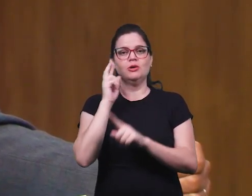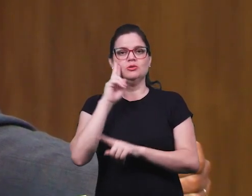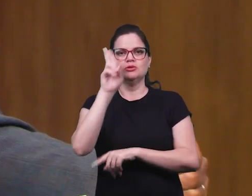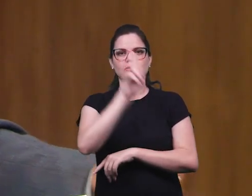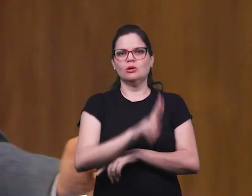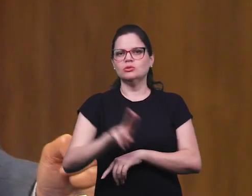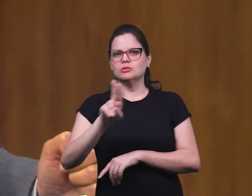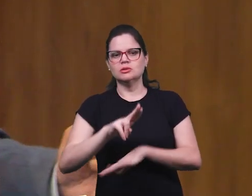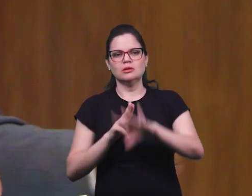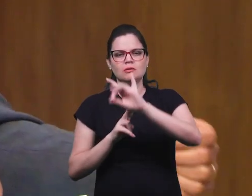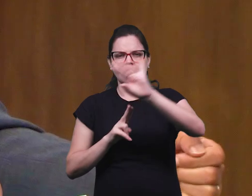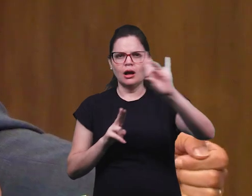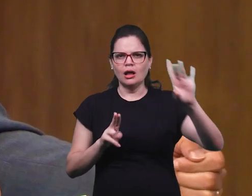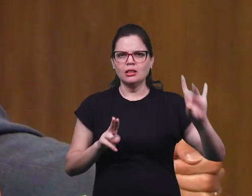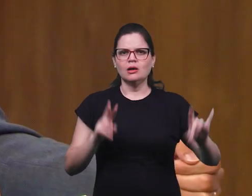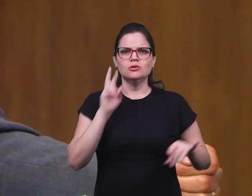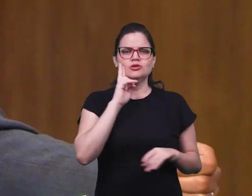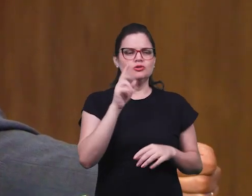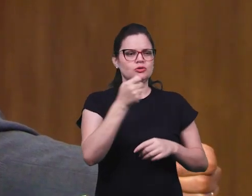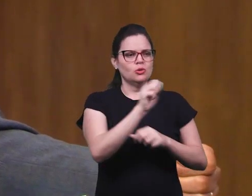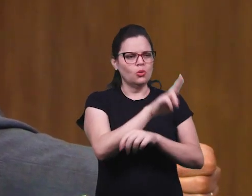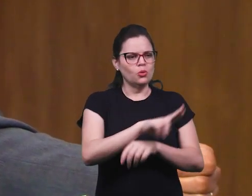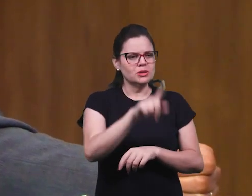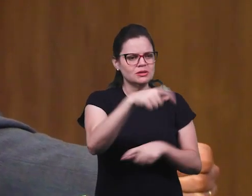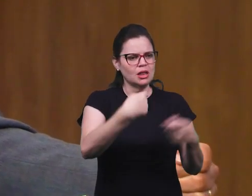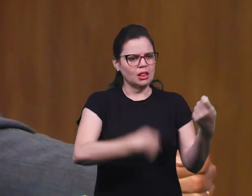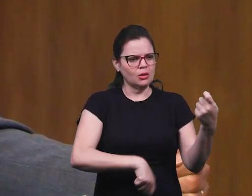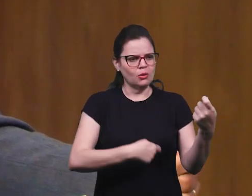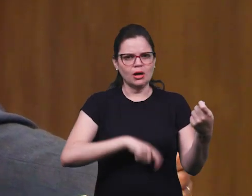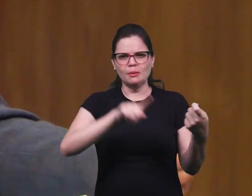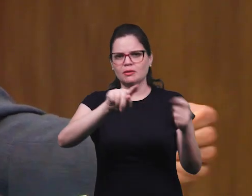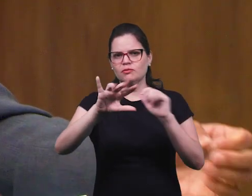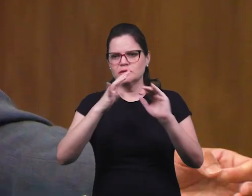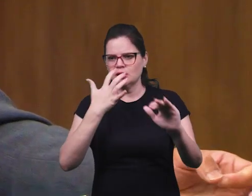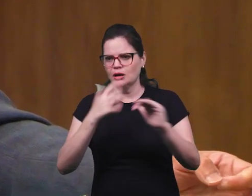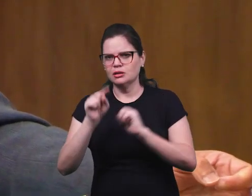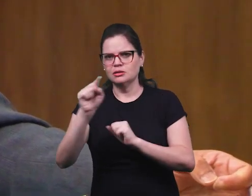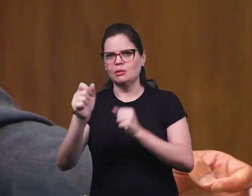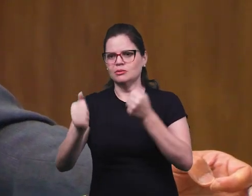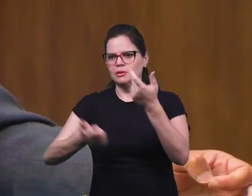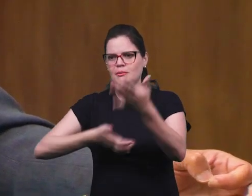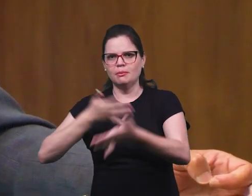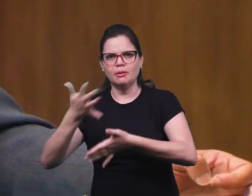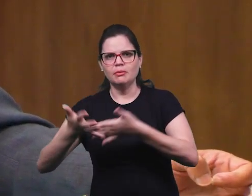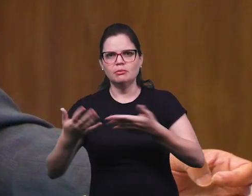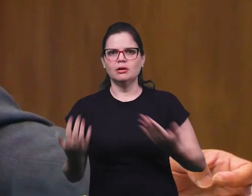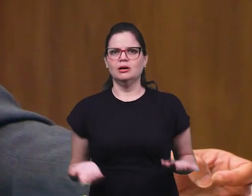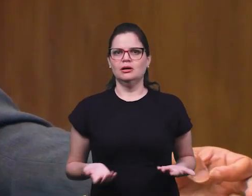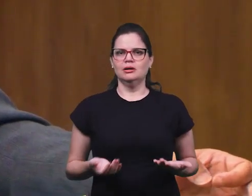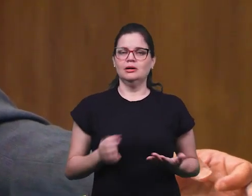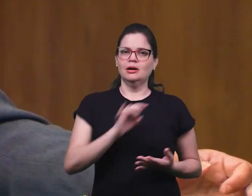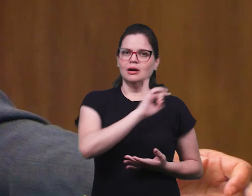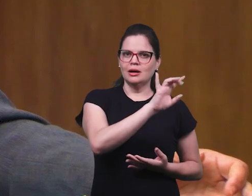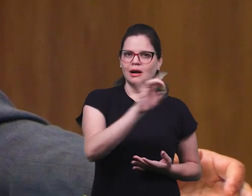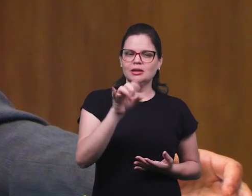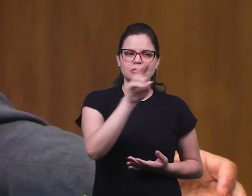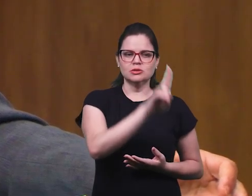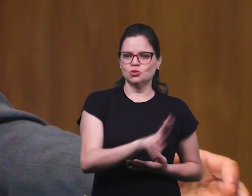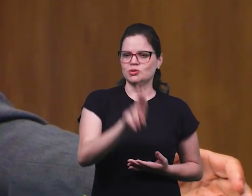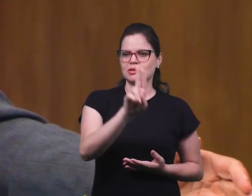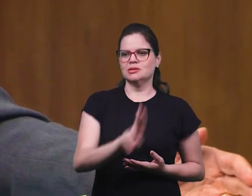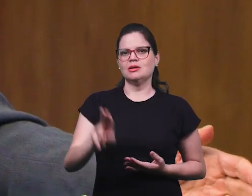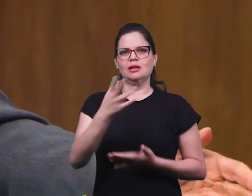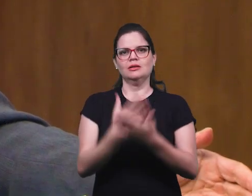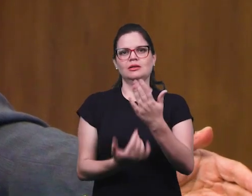para tocar um instrumento, de um irmão que Deus capacitou para cantar, de um irmão que Deus capacitou para que ele fosse um vaso nas